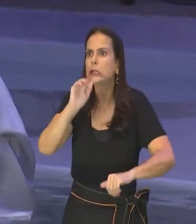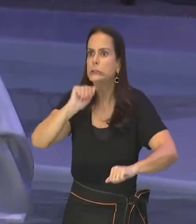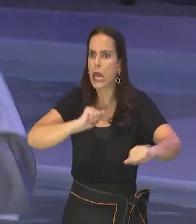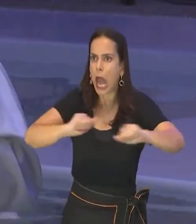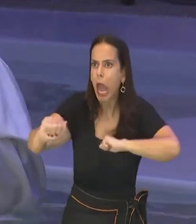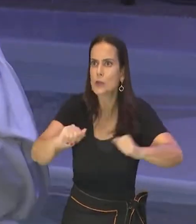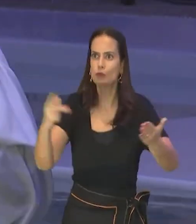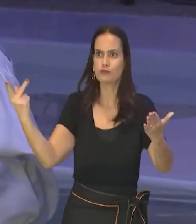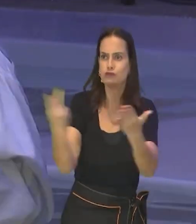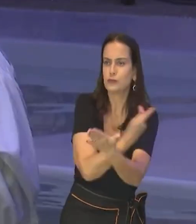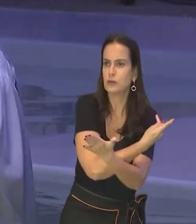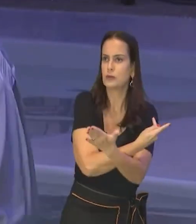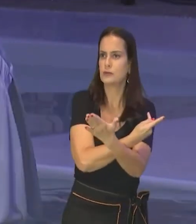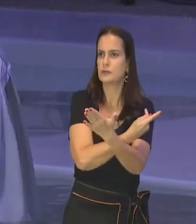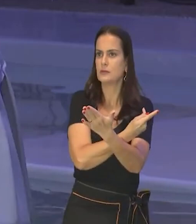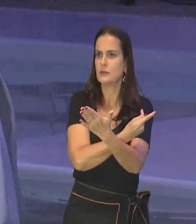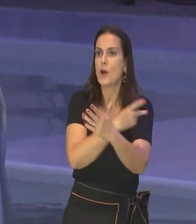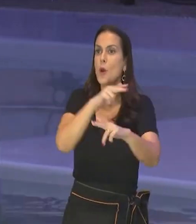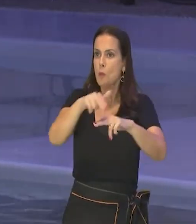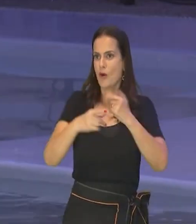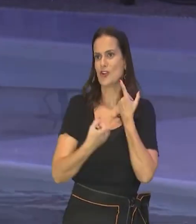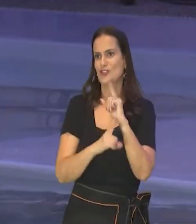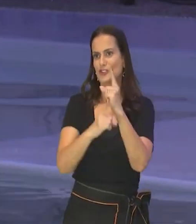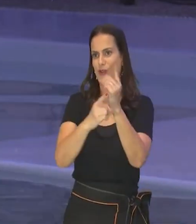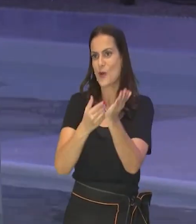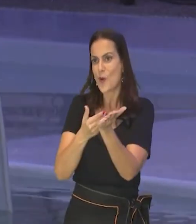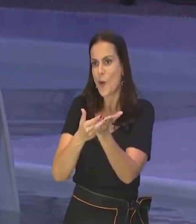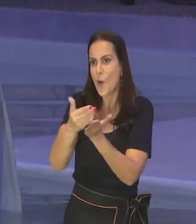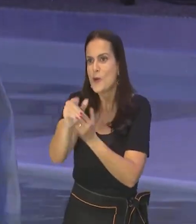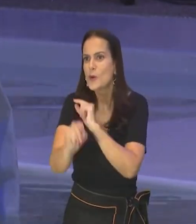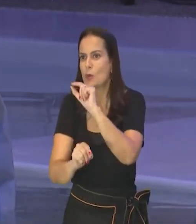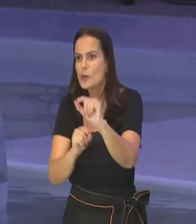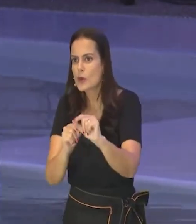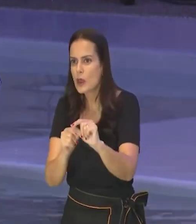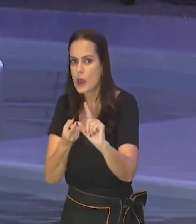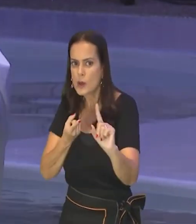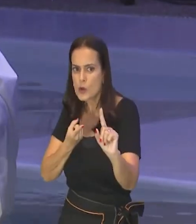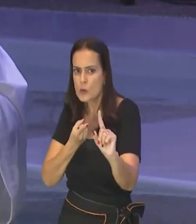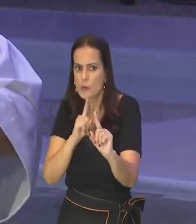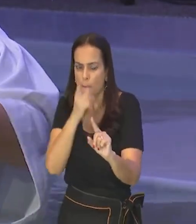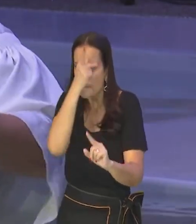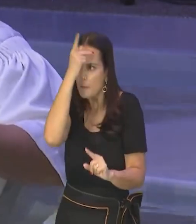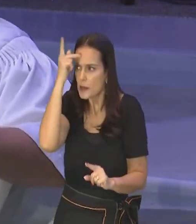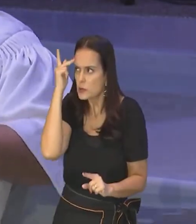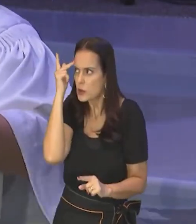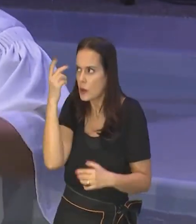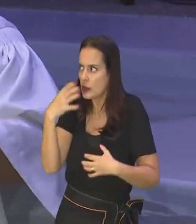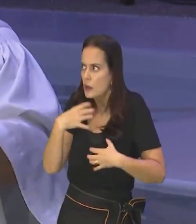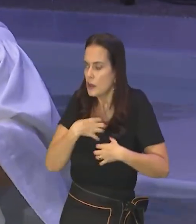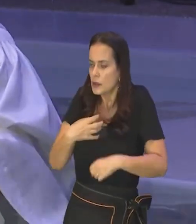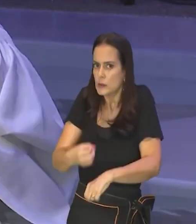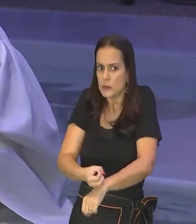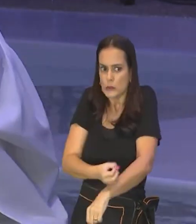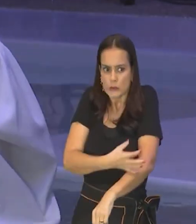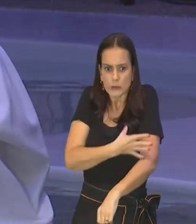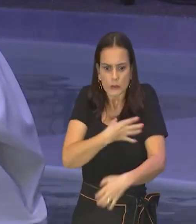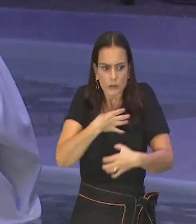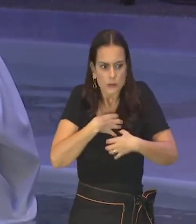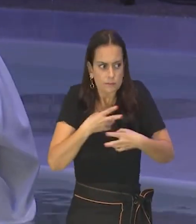realizados através dos discípulos. E isto então começou a provocar nas pessoas sensações,